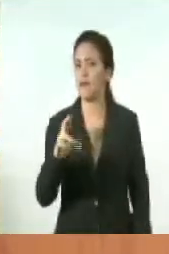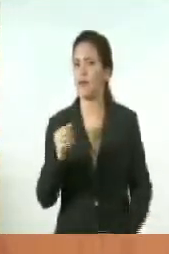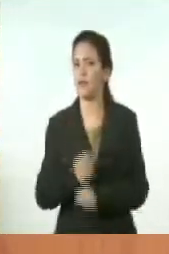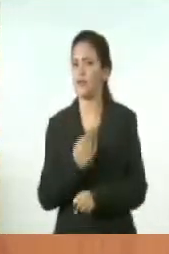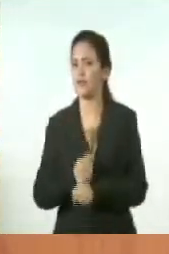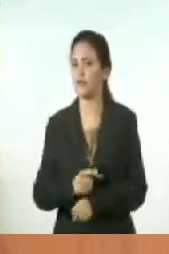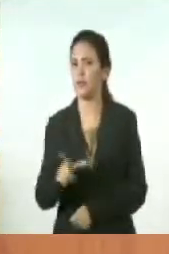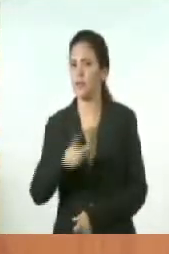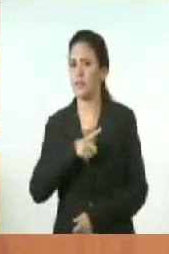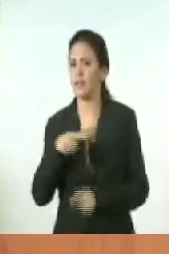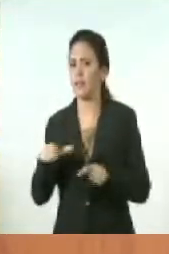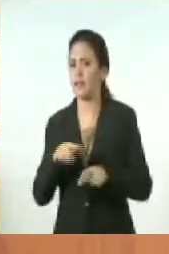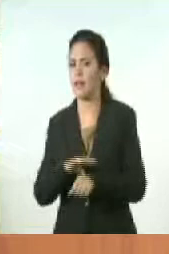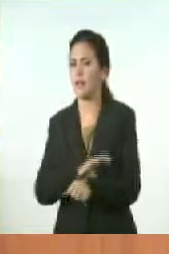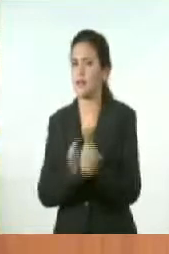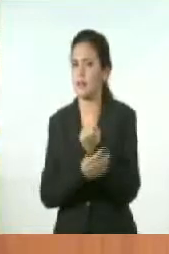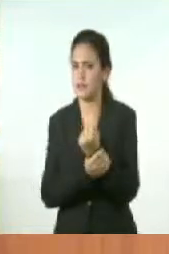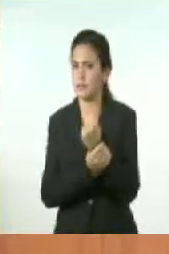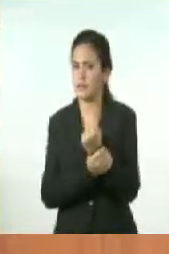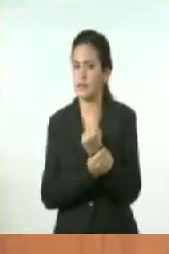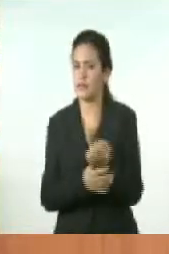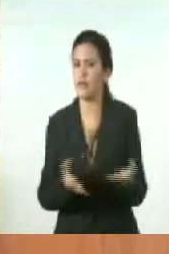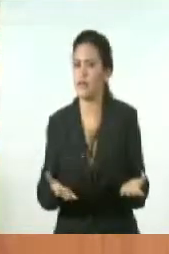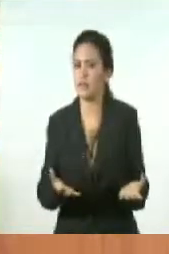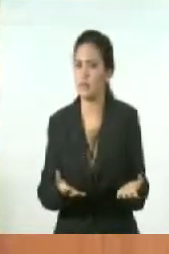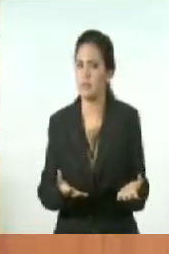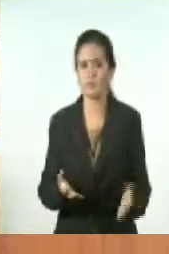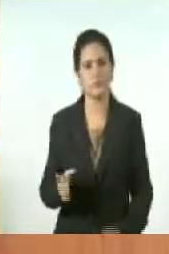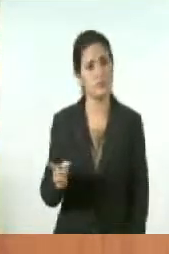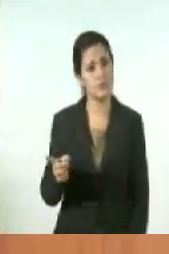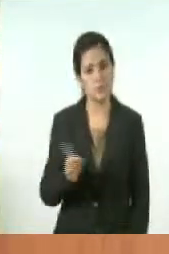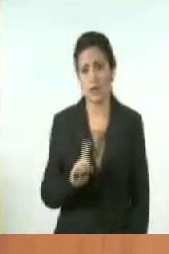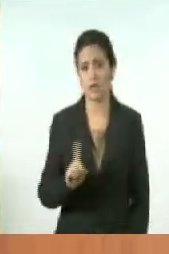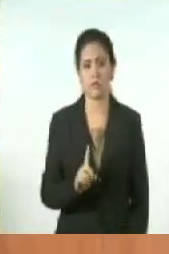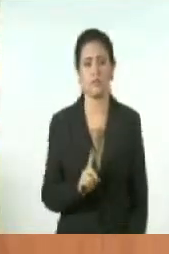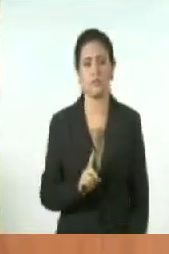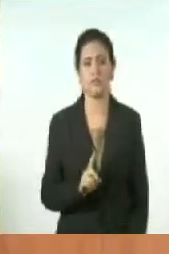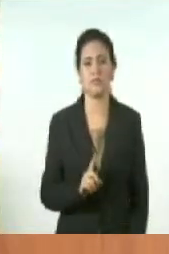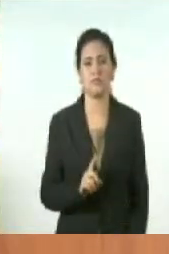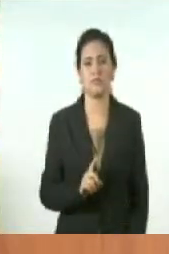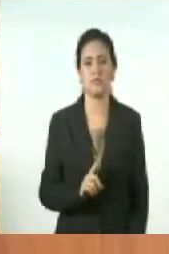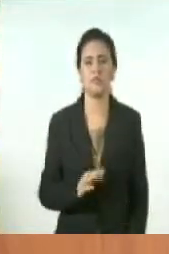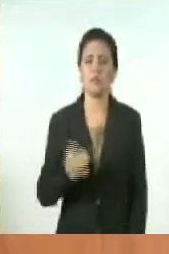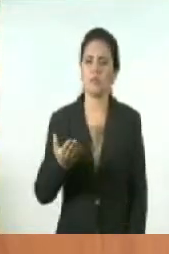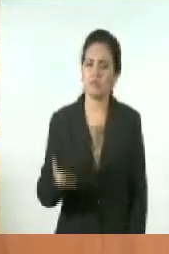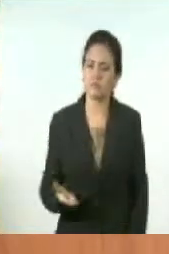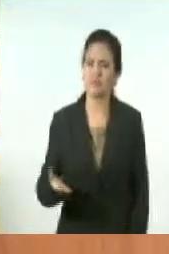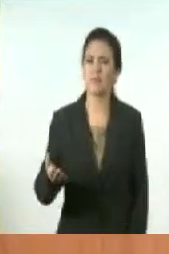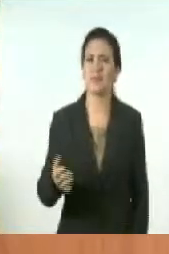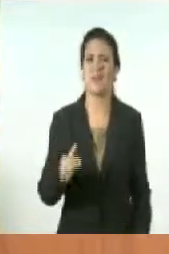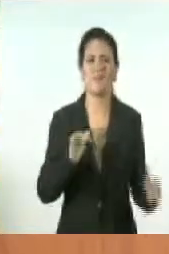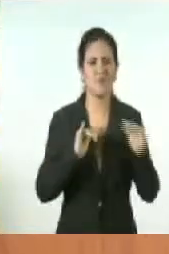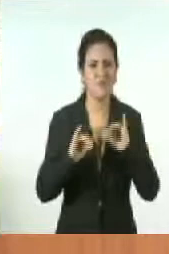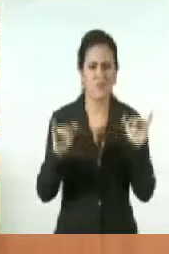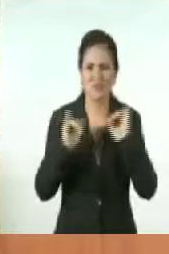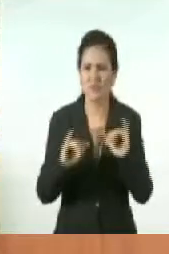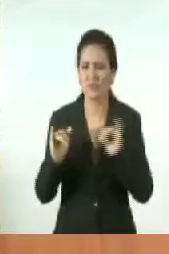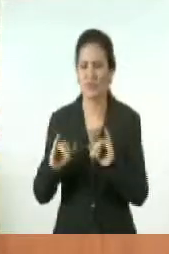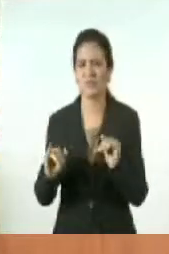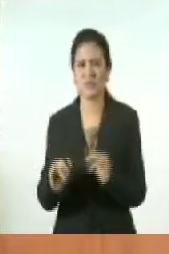Não, não está fazendo serviço de segurança. Então, fica essa coisa, esses argumentos truncados, ao invés